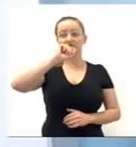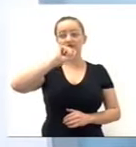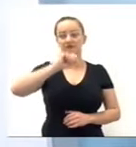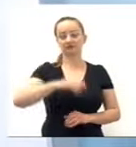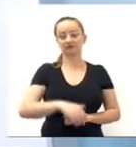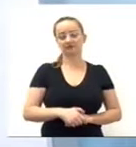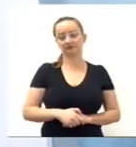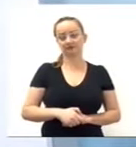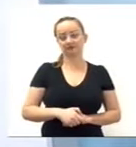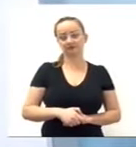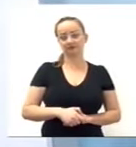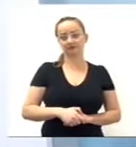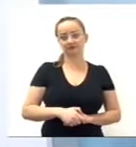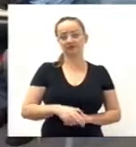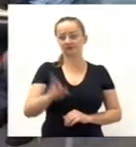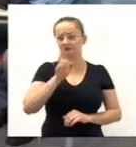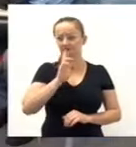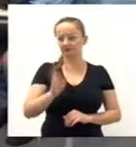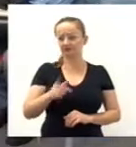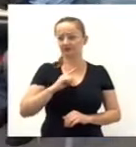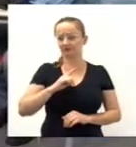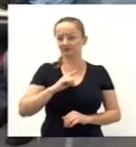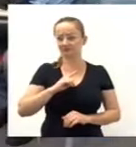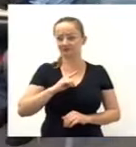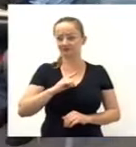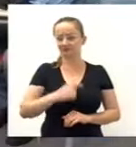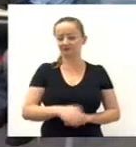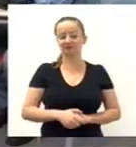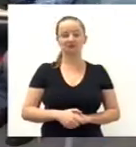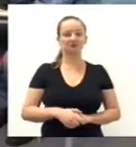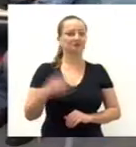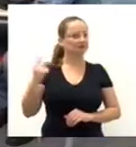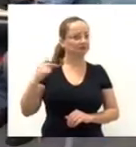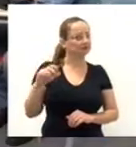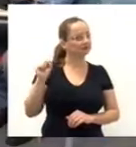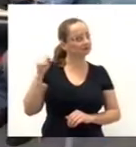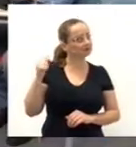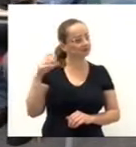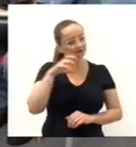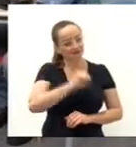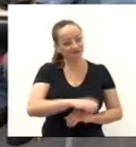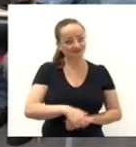Quanto tem? Alguém respondeu? Vamos lá, rapidinho, hein? Segundos.